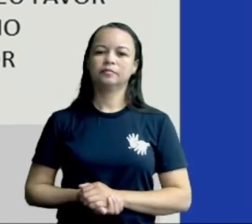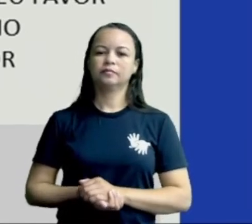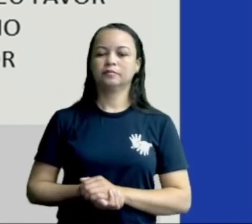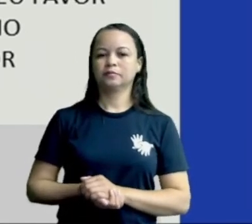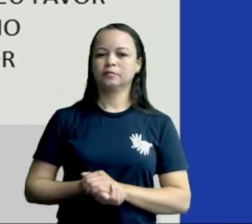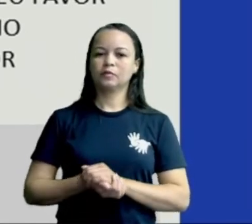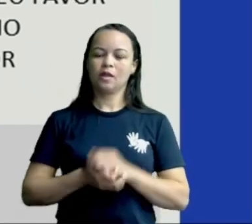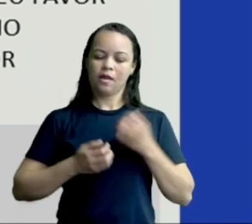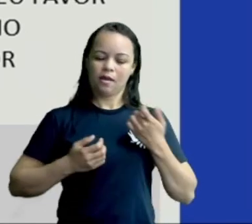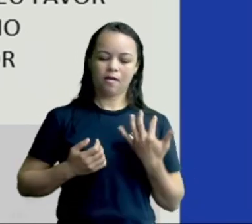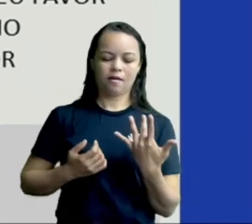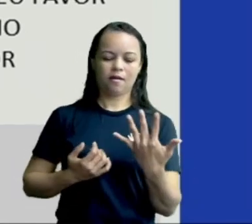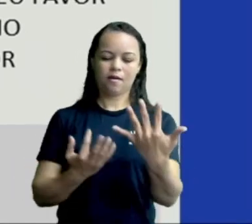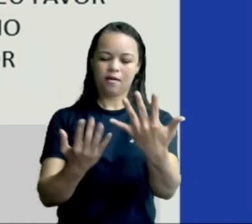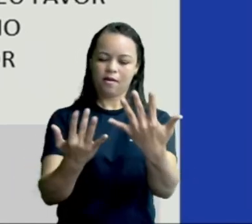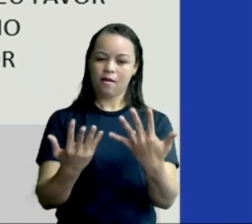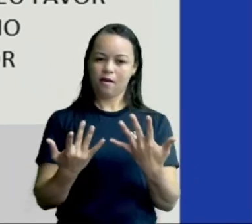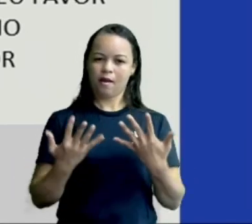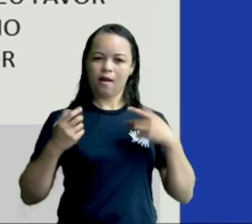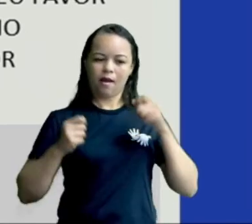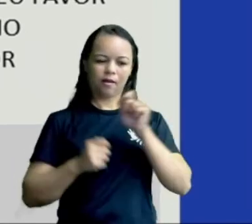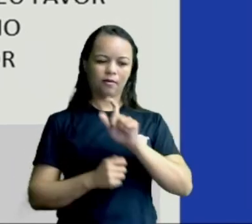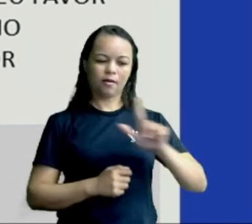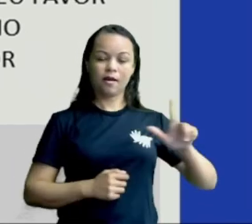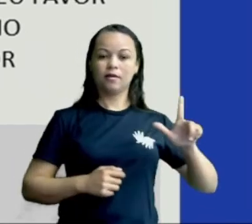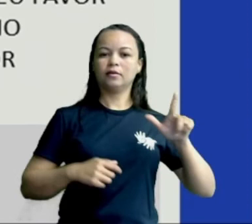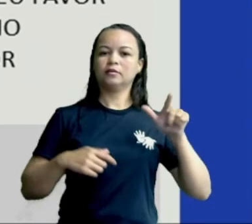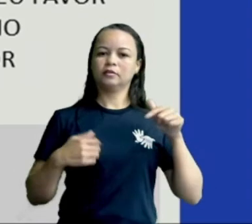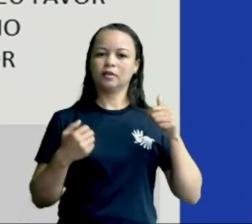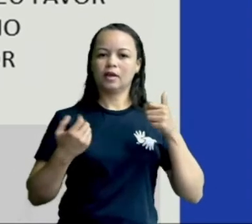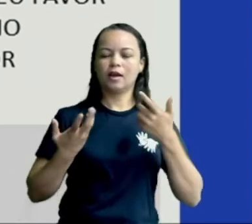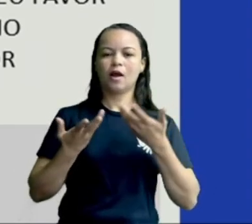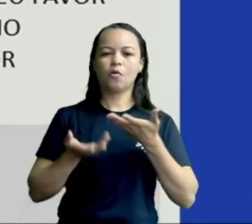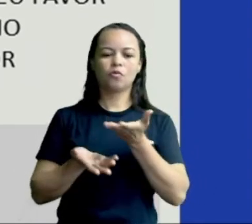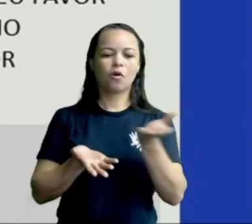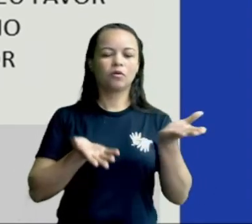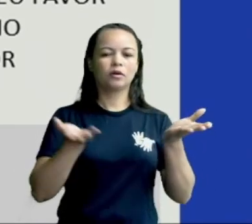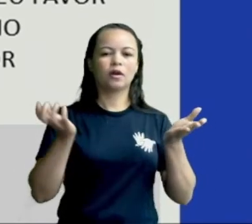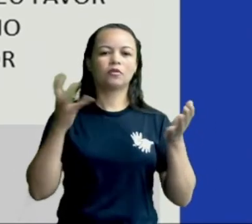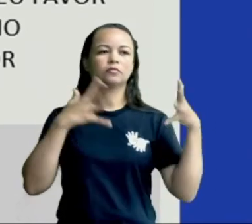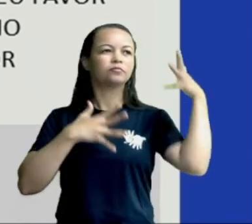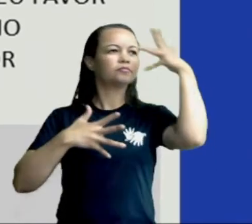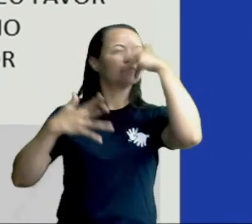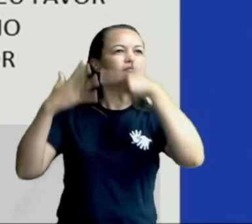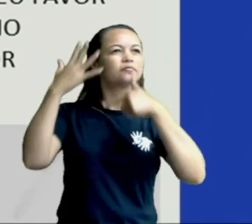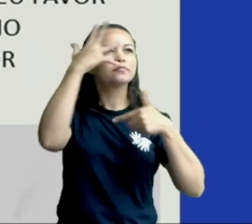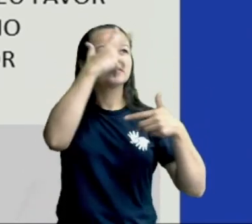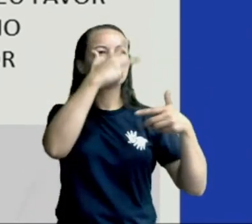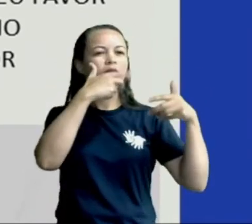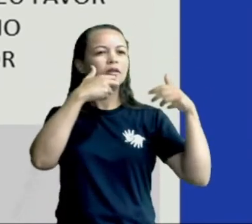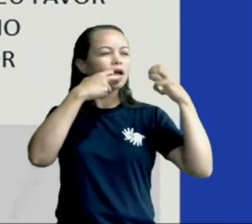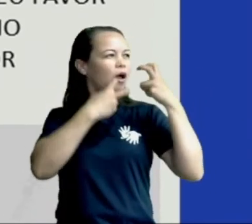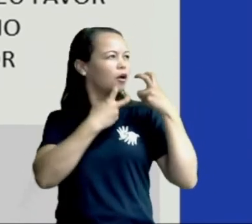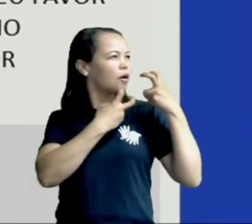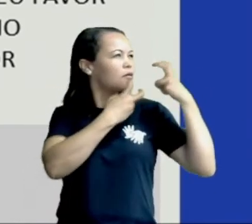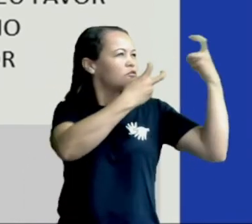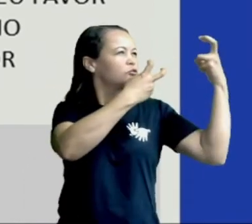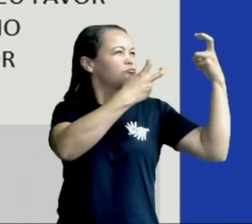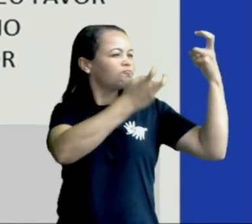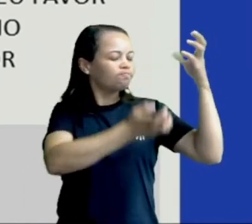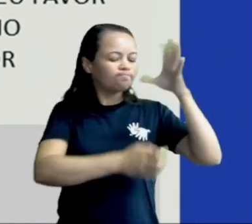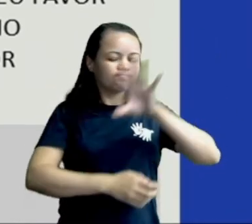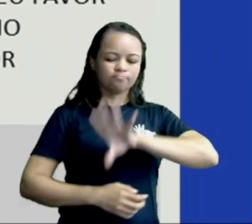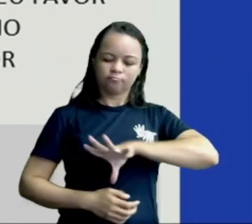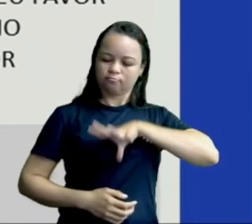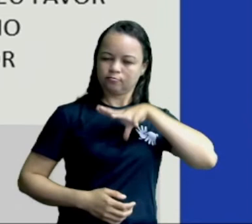Os campos teus floridos azulados repetem pela aurora e no sol posto o